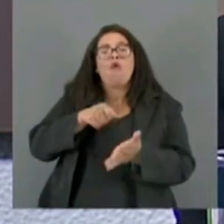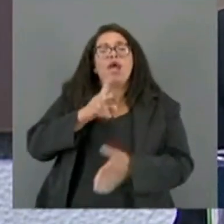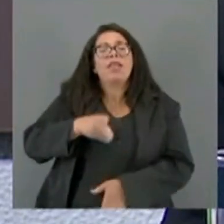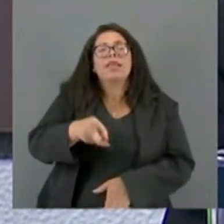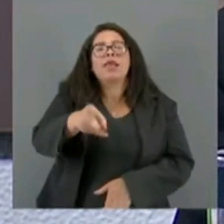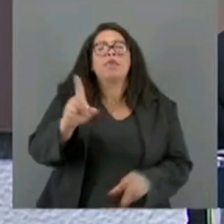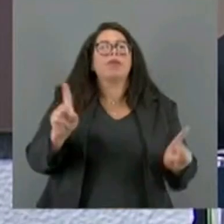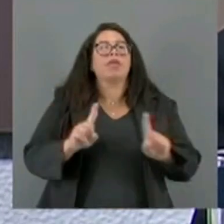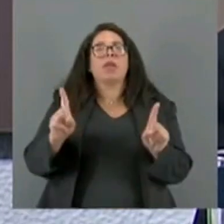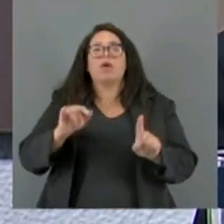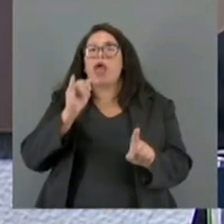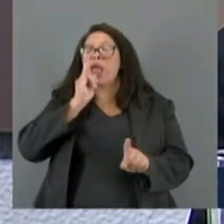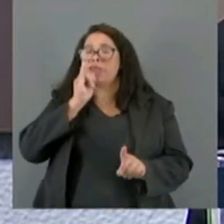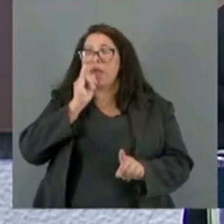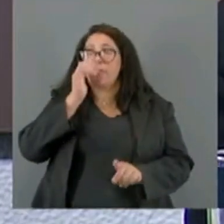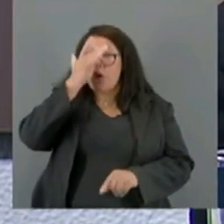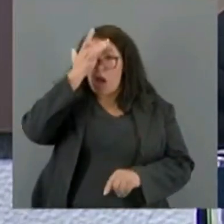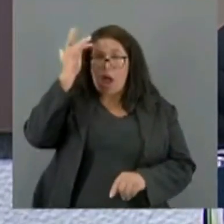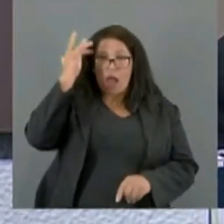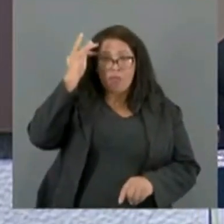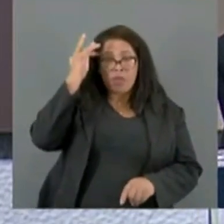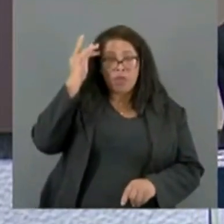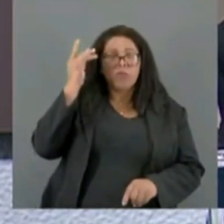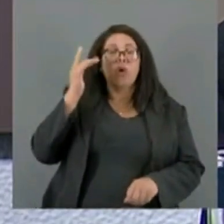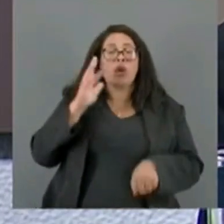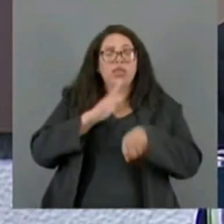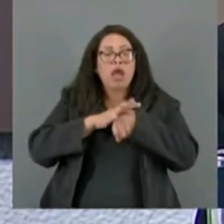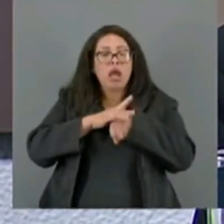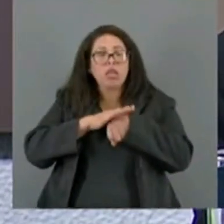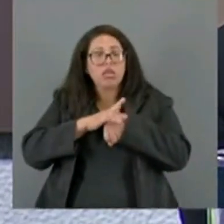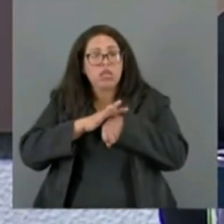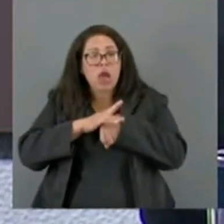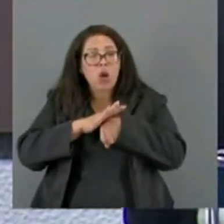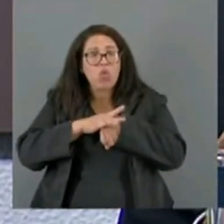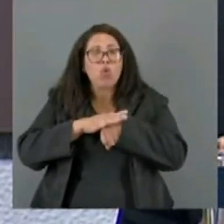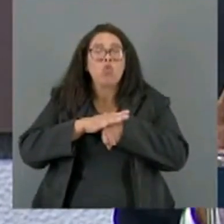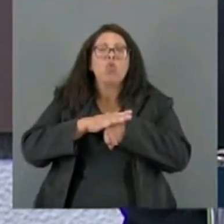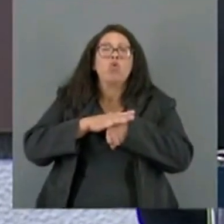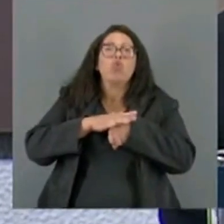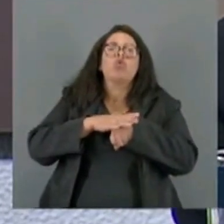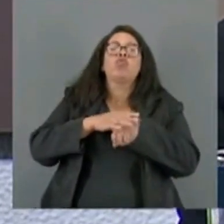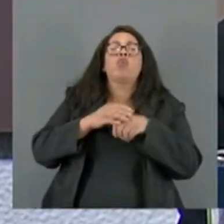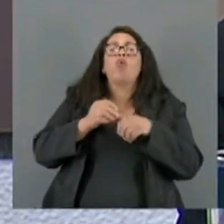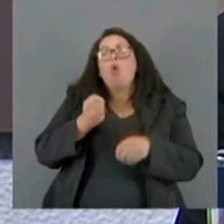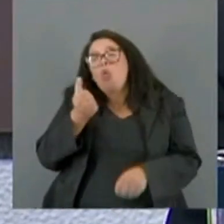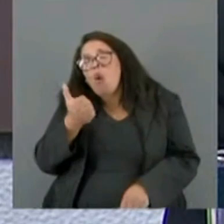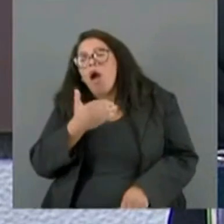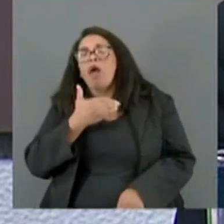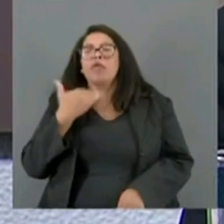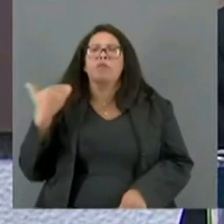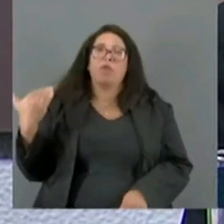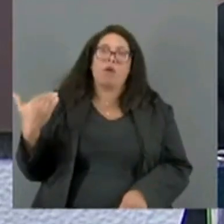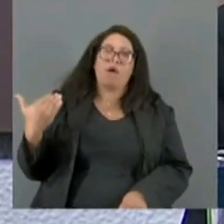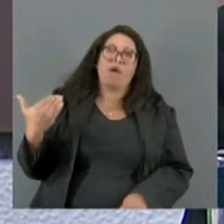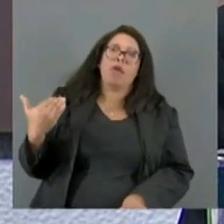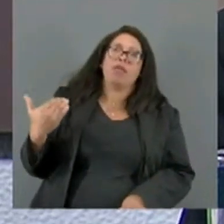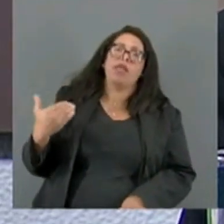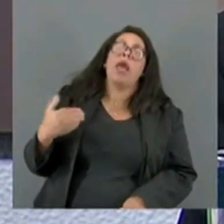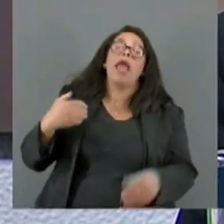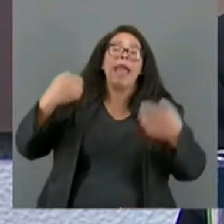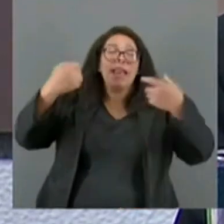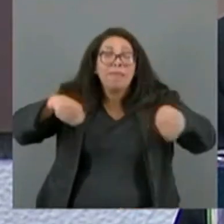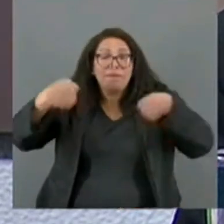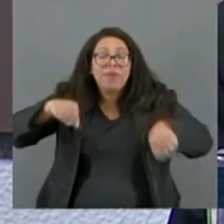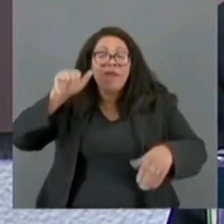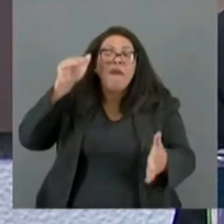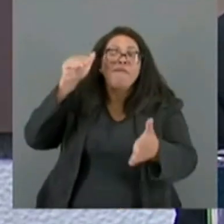Porque quem está em estado de paciente ou na iminência de morte, ele busca o